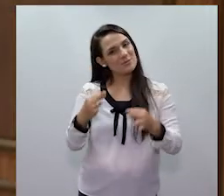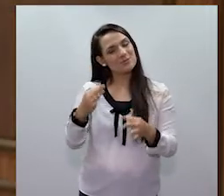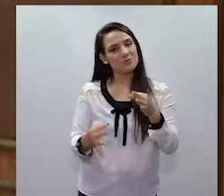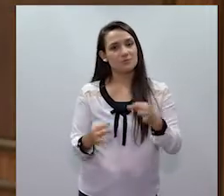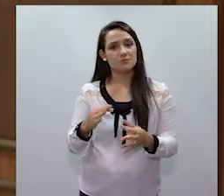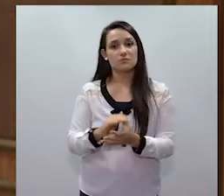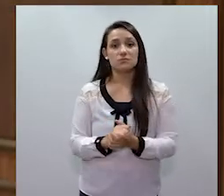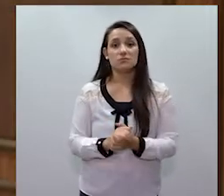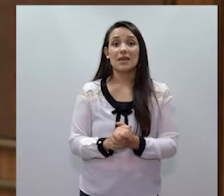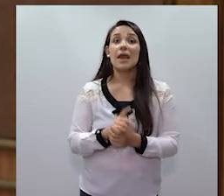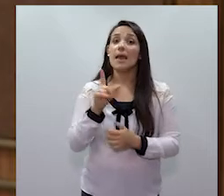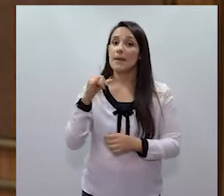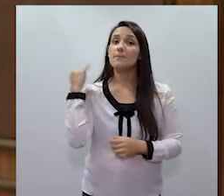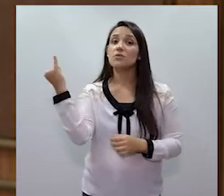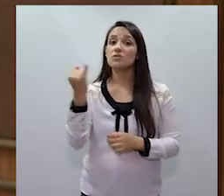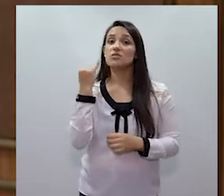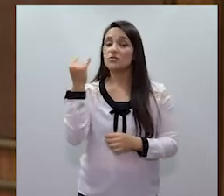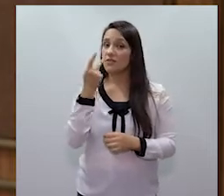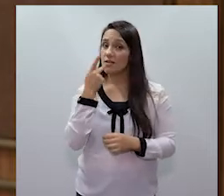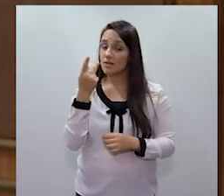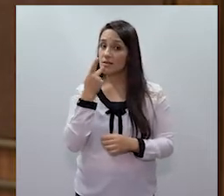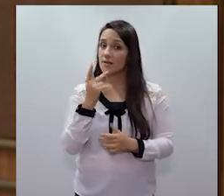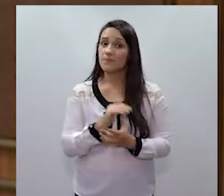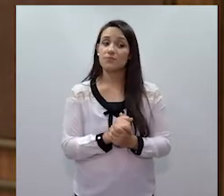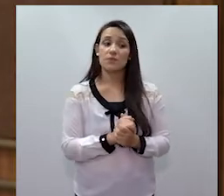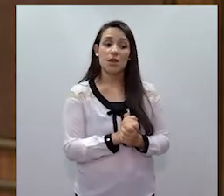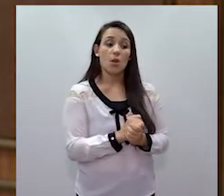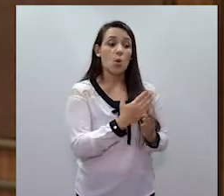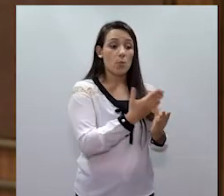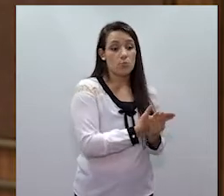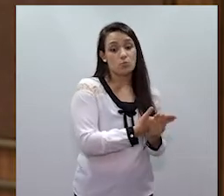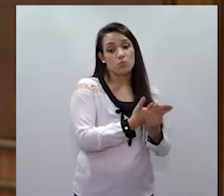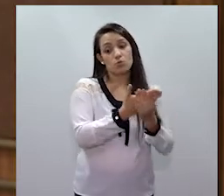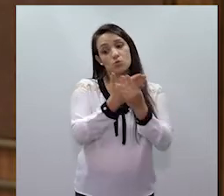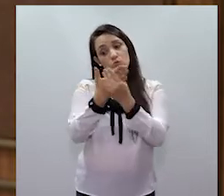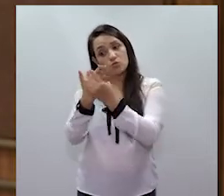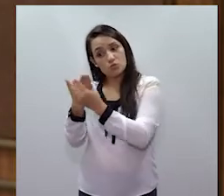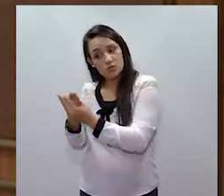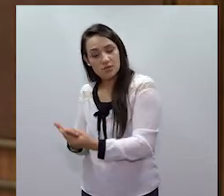importante saber ainda que tanto o processo de habilitação à adoção